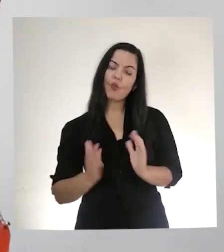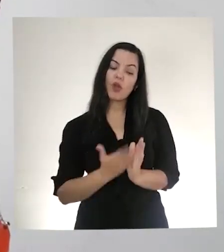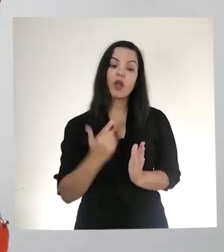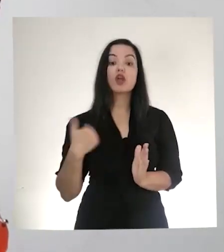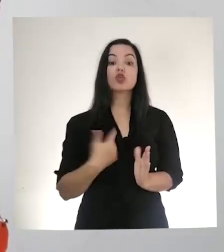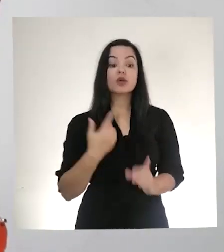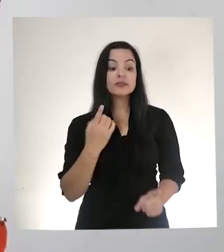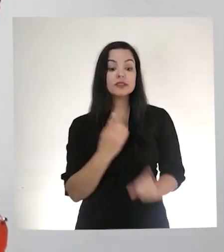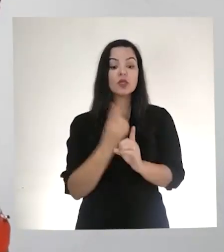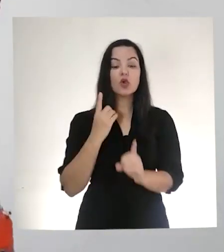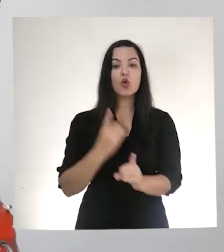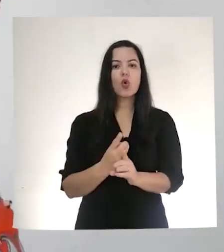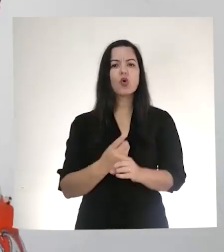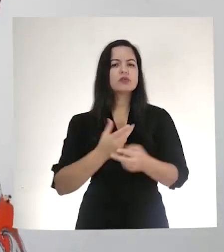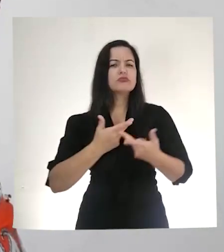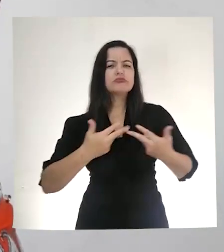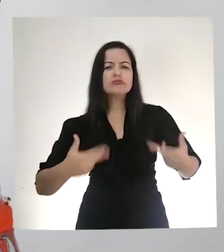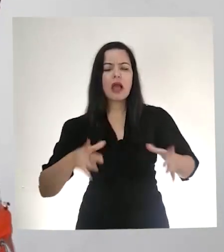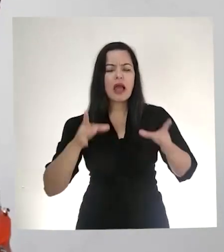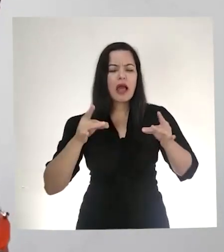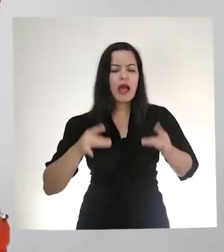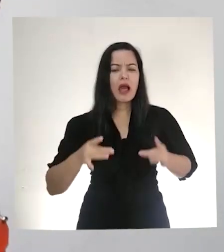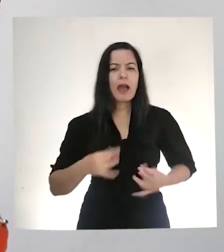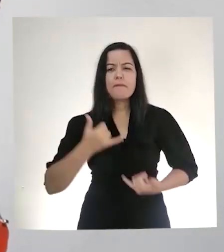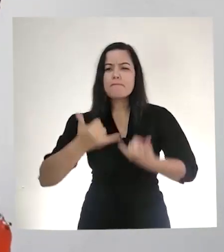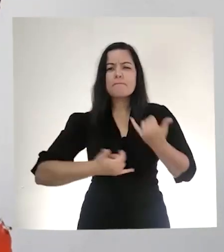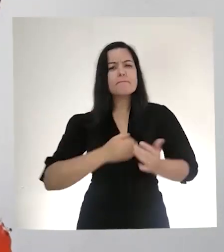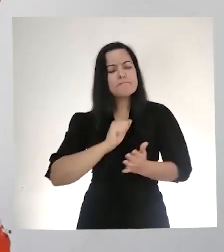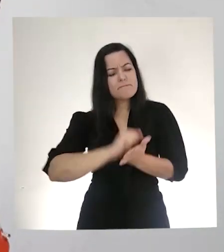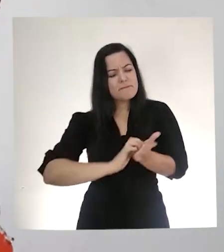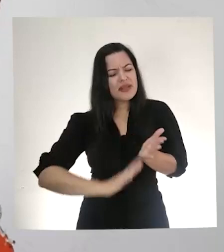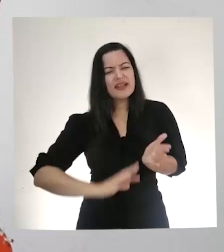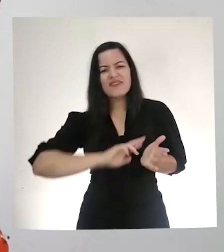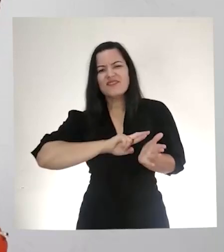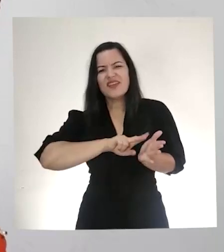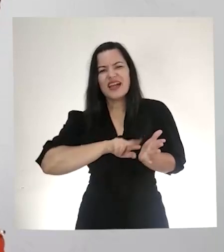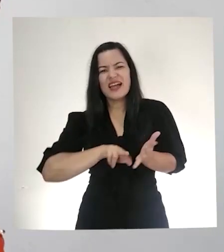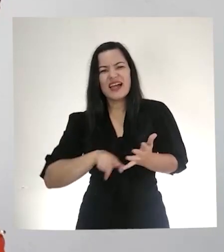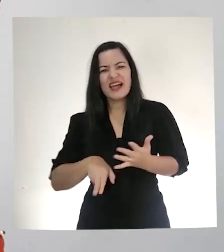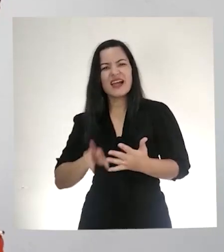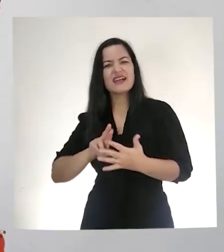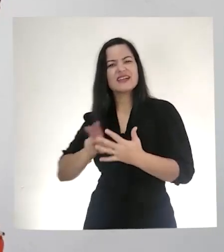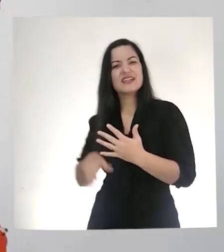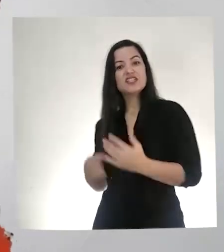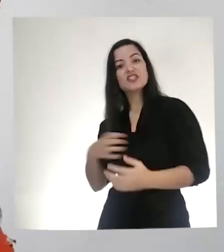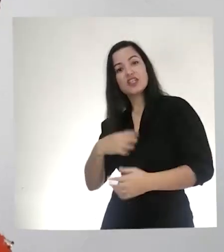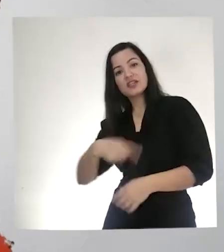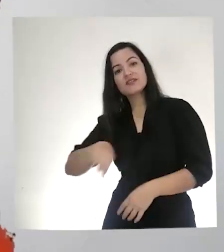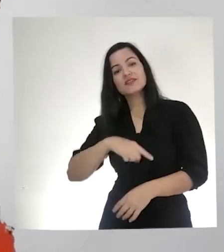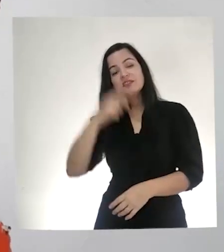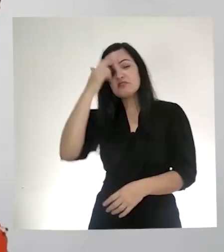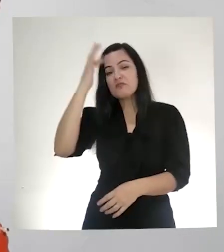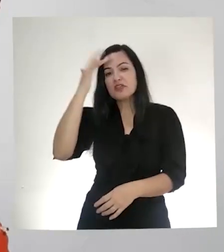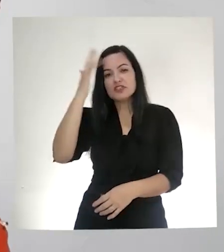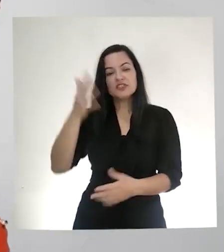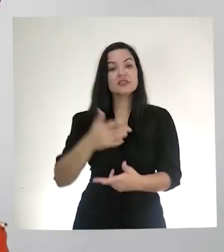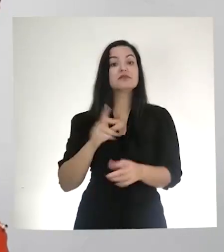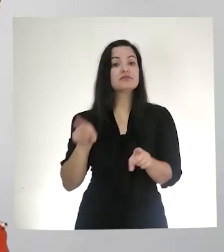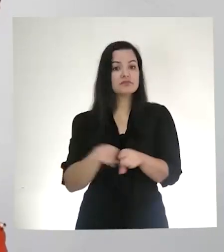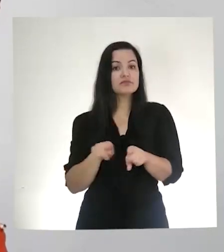descrições, passatempos, atividades de todos os tipos que vocês possam imaginar,